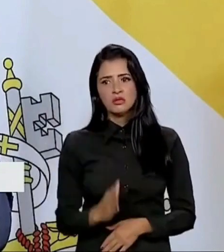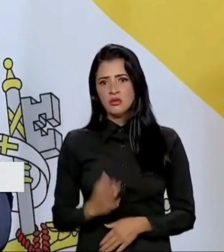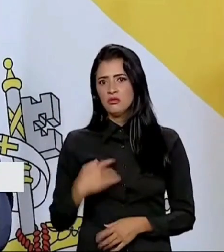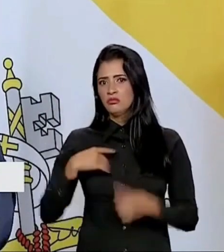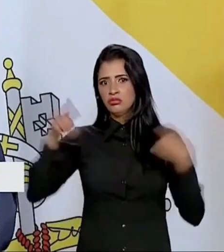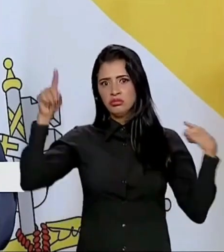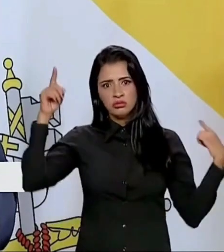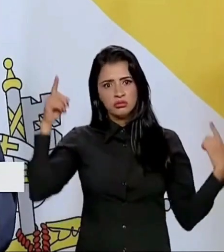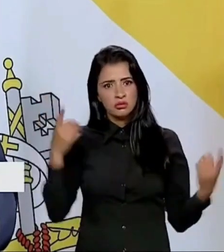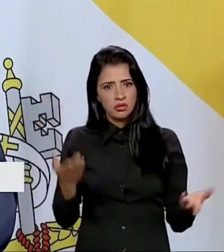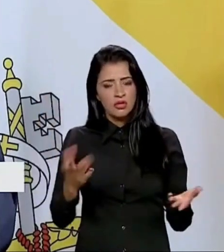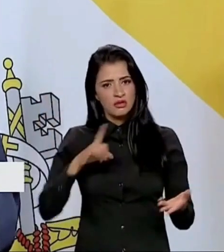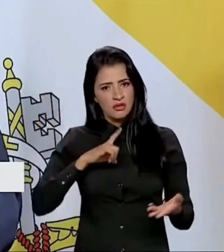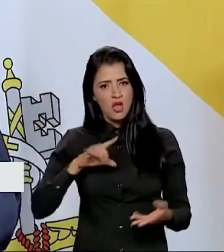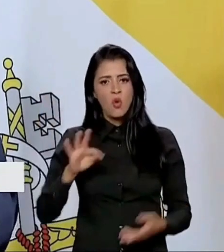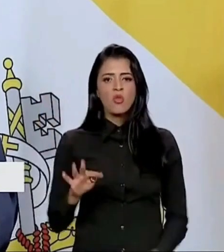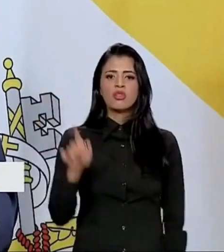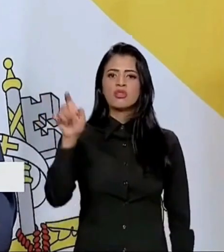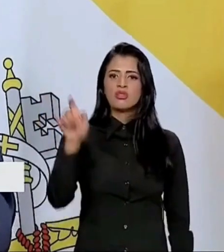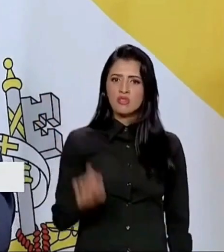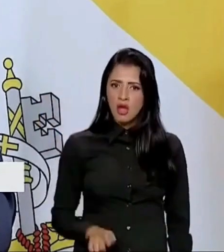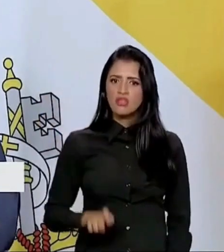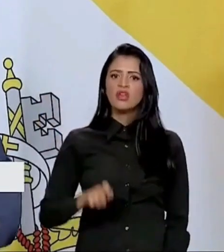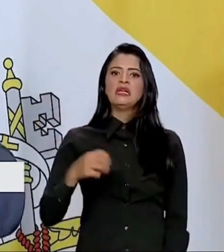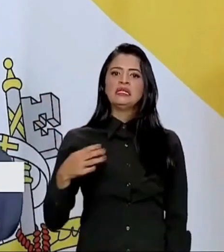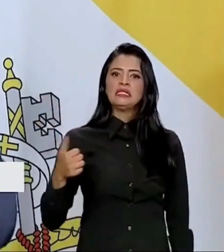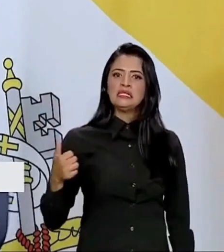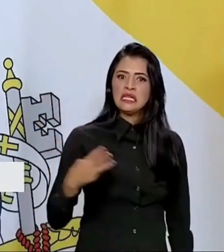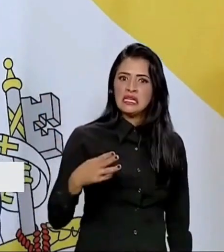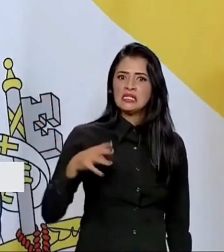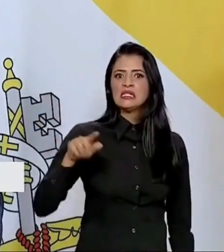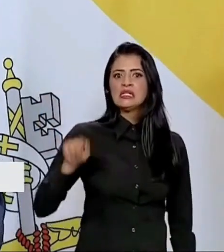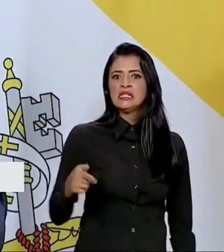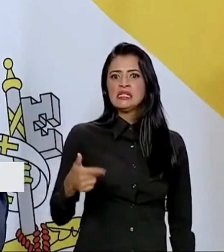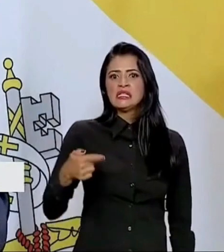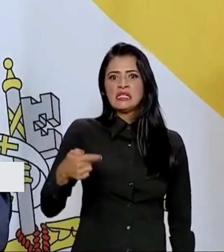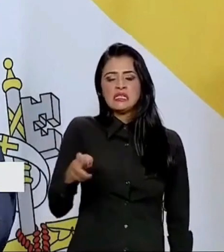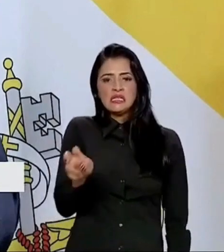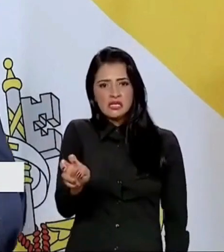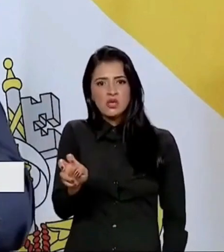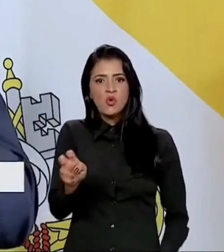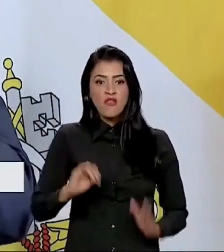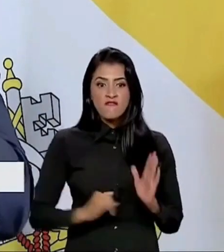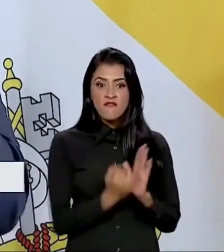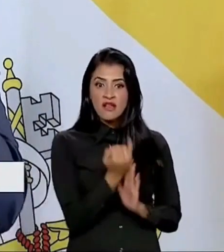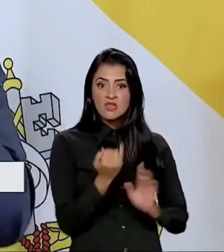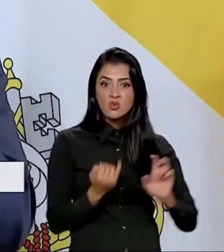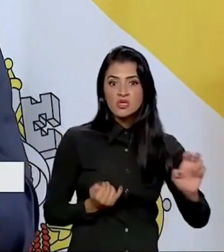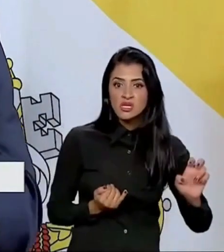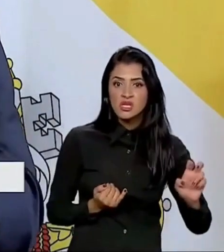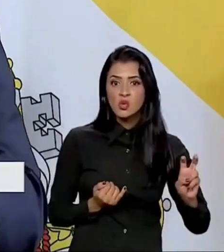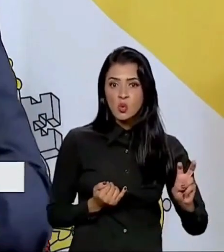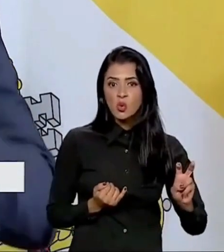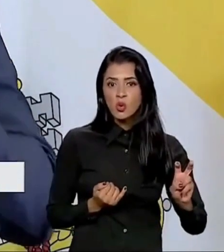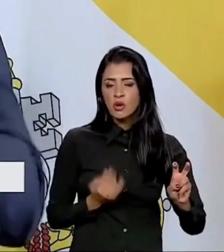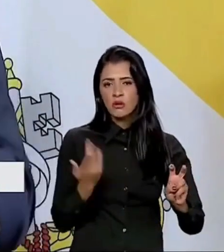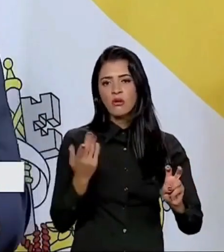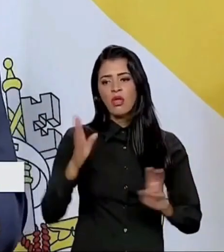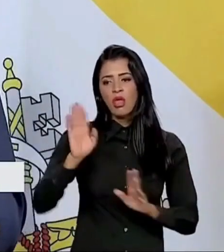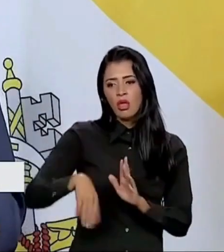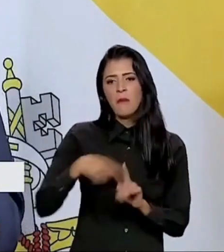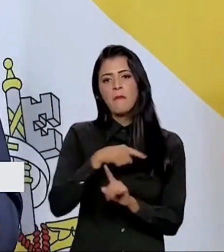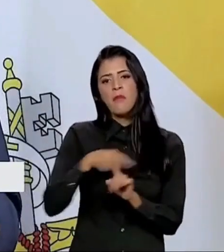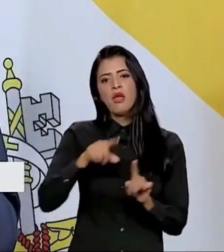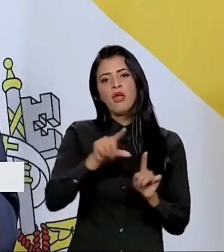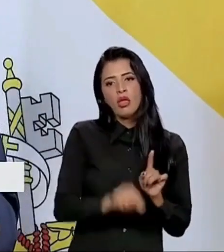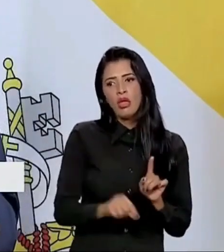Brasil. Você tem uma taxa de juros de 13,75 com a inflação de 5%. Ou seja, cada vez que reduz meia a inflação,